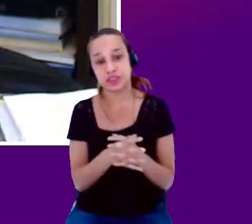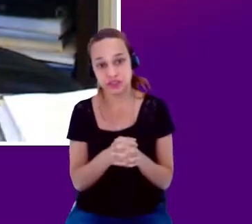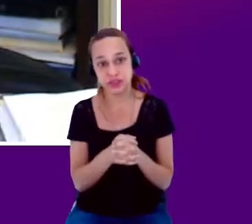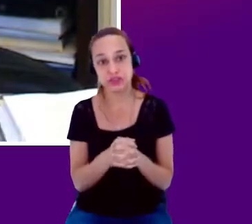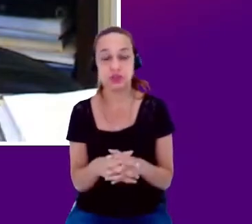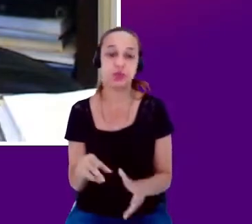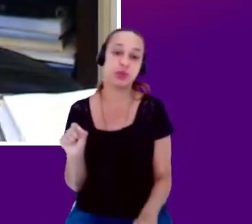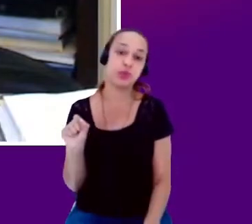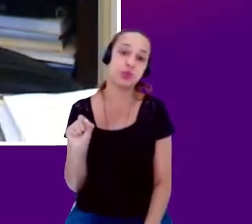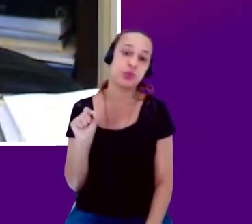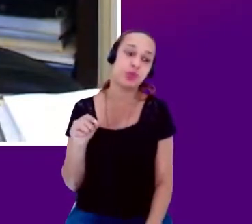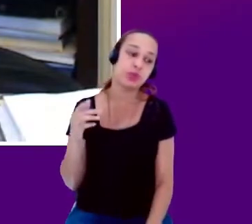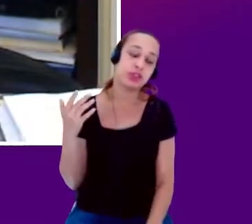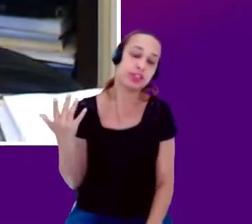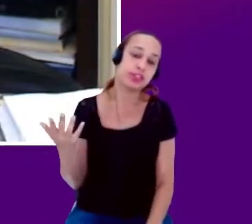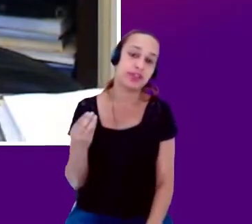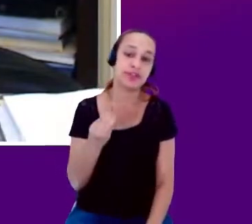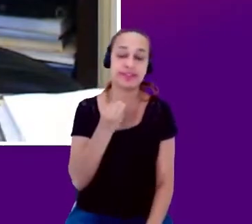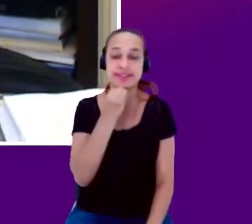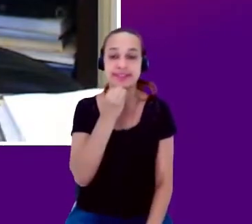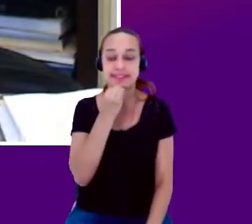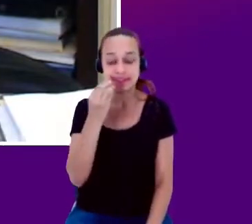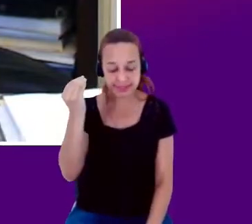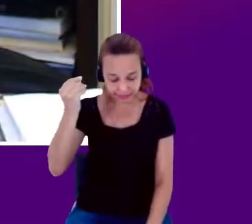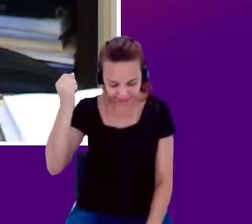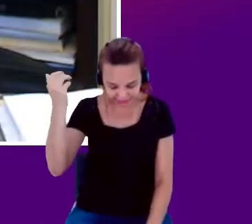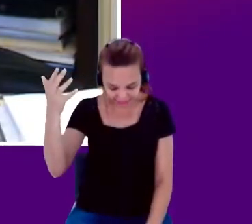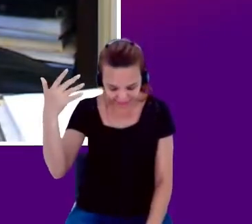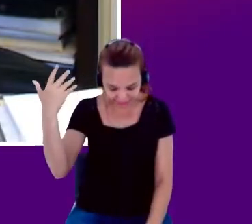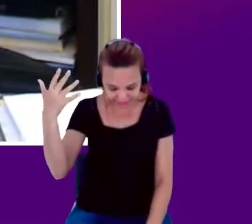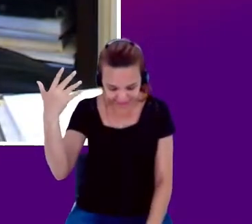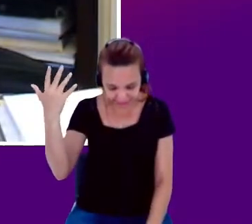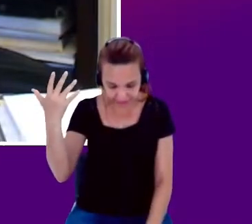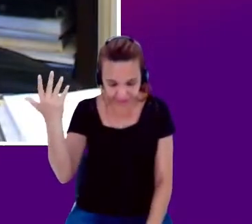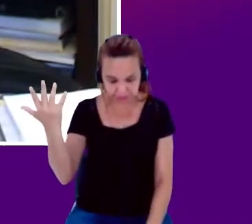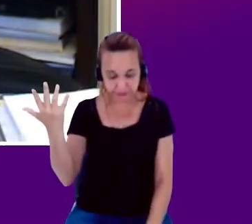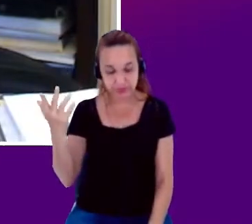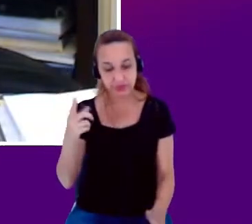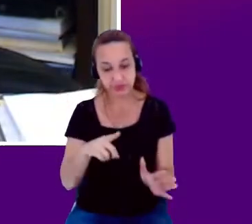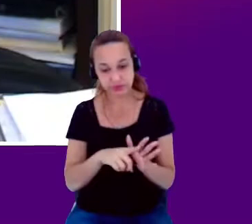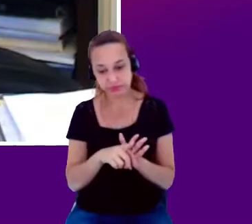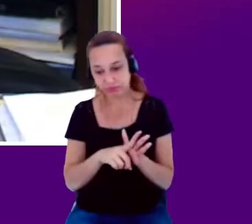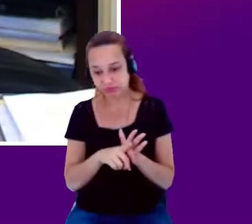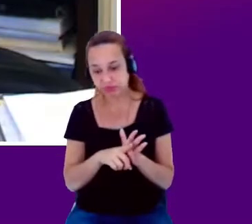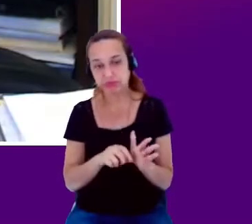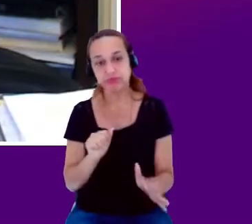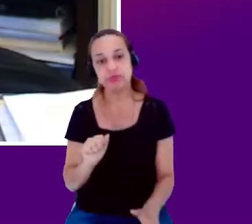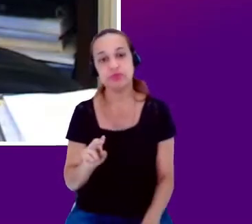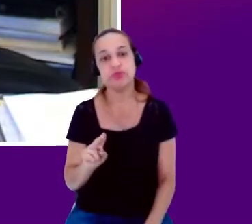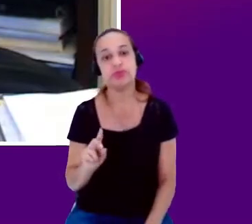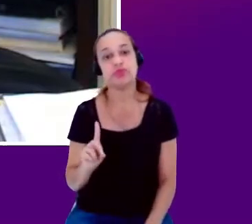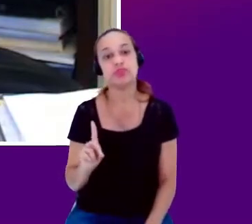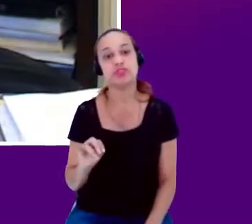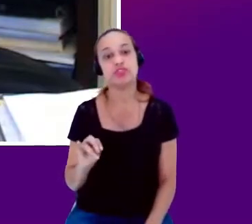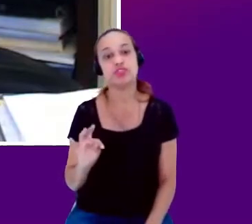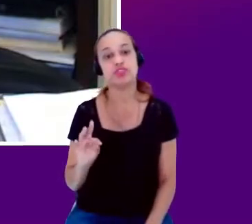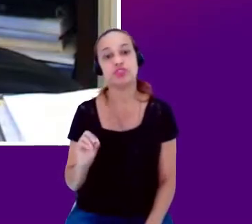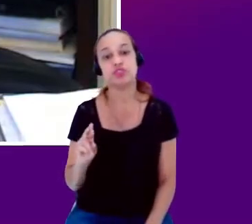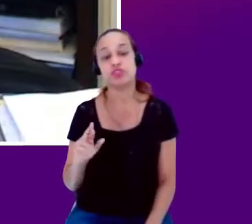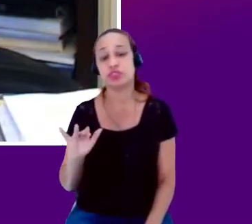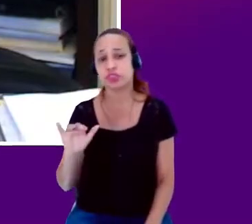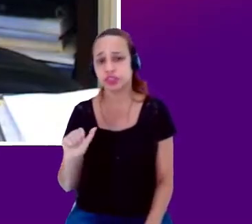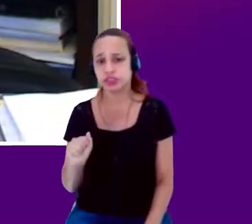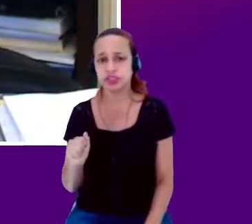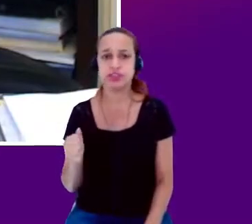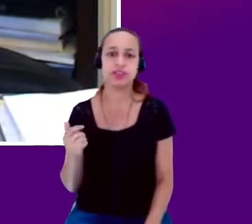uma abertura à auditoria, a prestação de